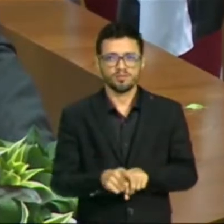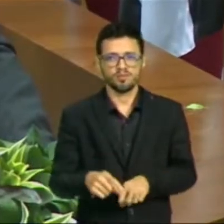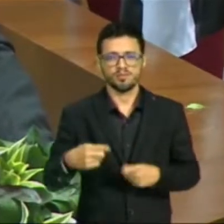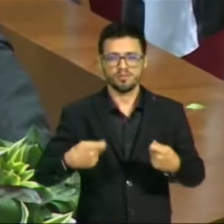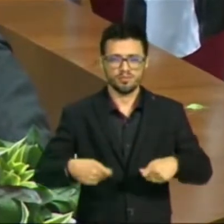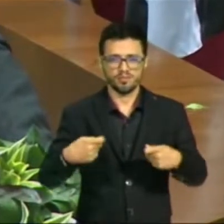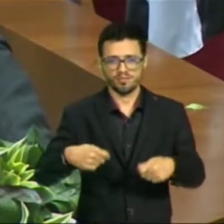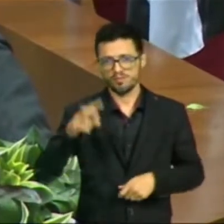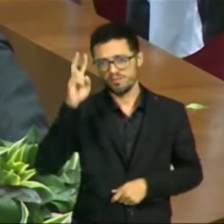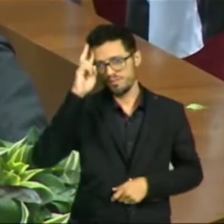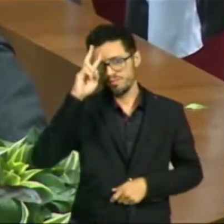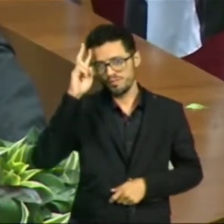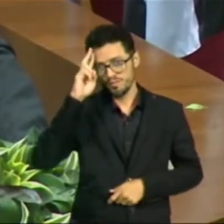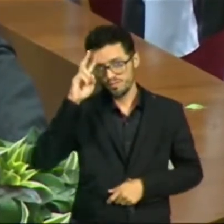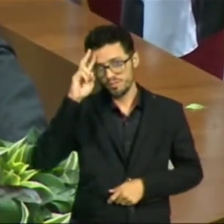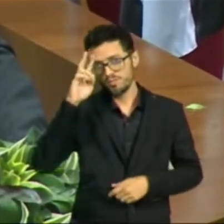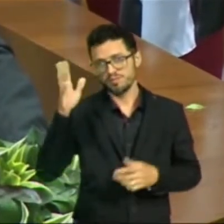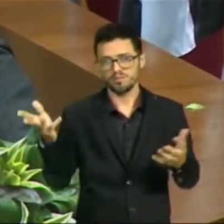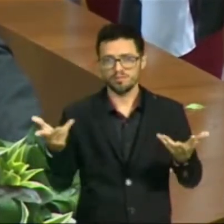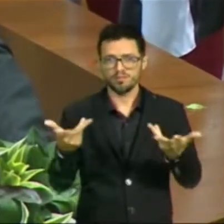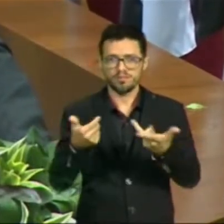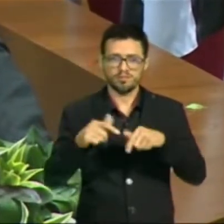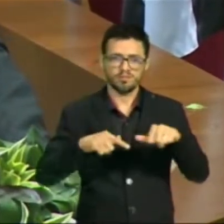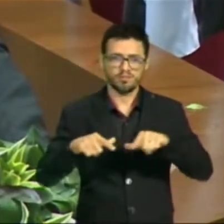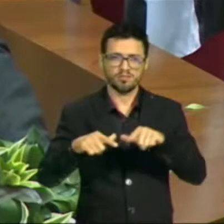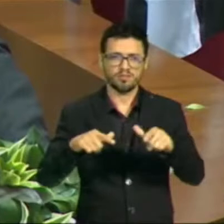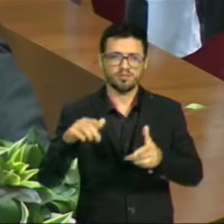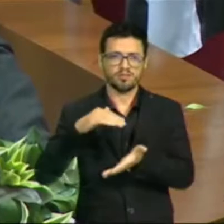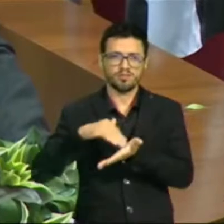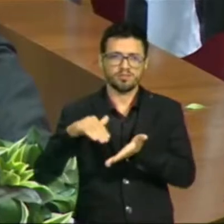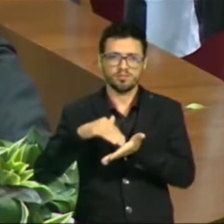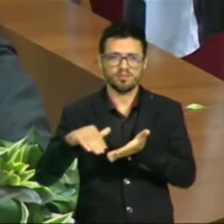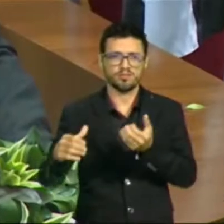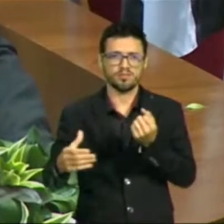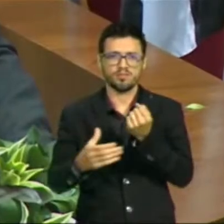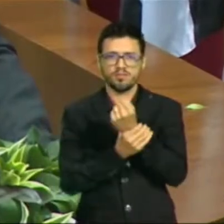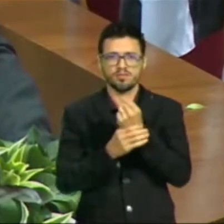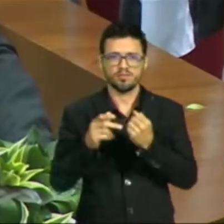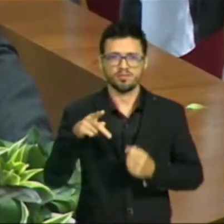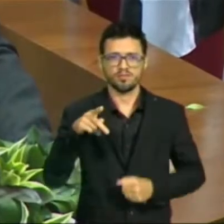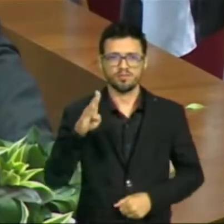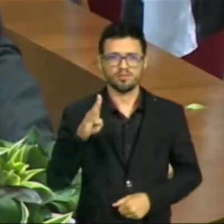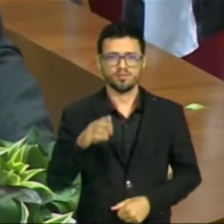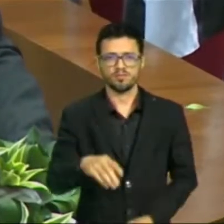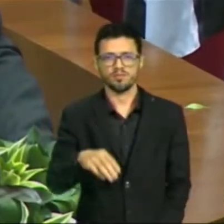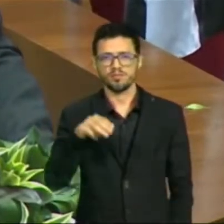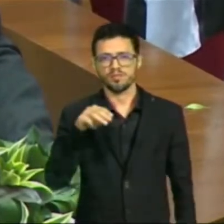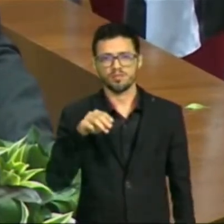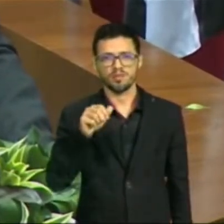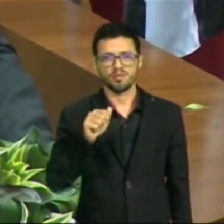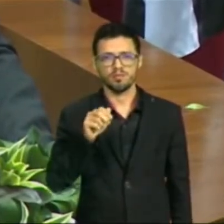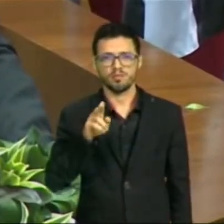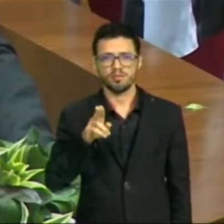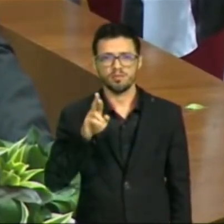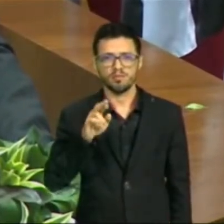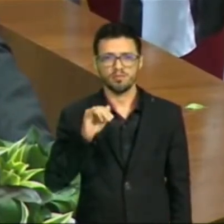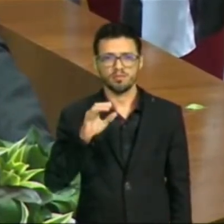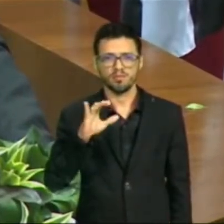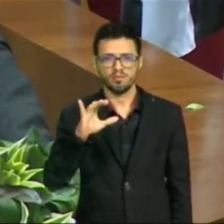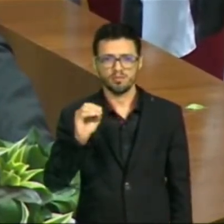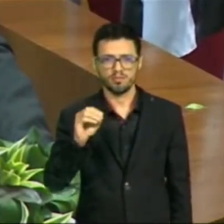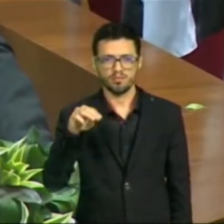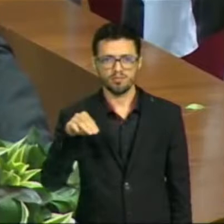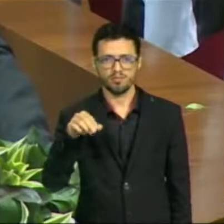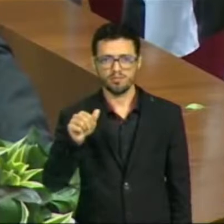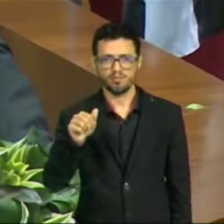o excelente trabalho do nosso secretário de Segurança Pública, Maurício Martins. O grande trabalho, o grande